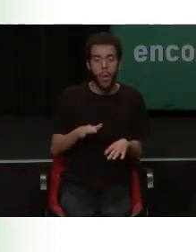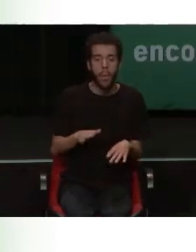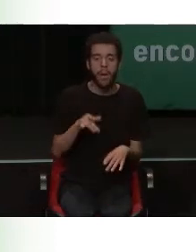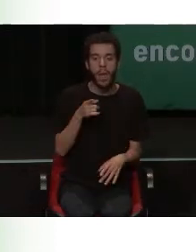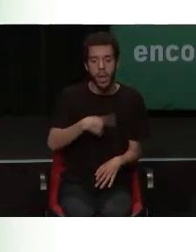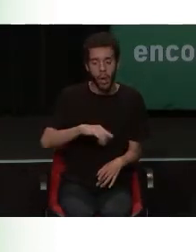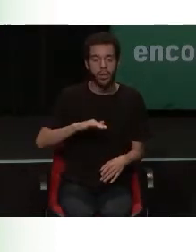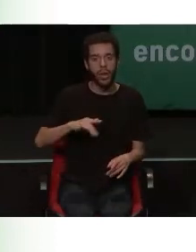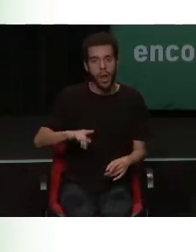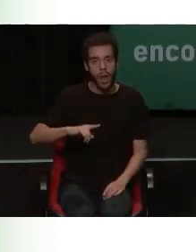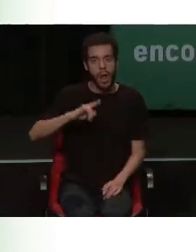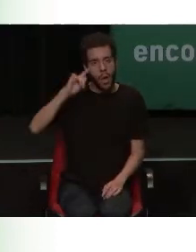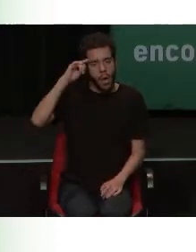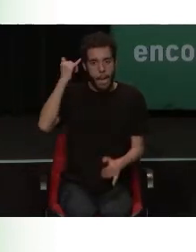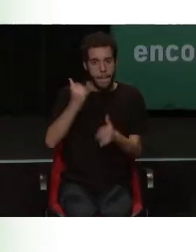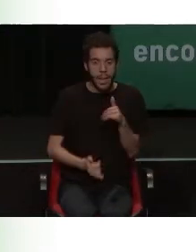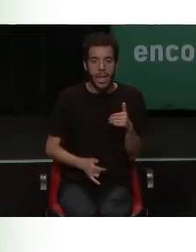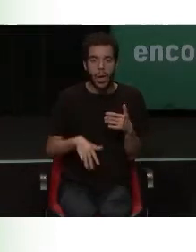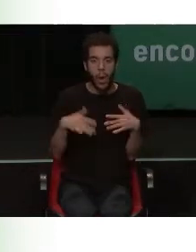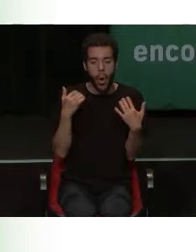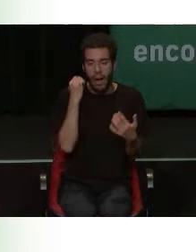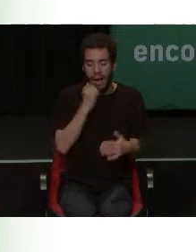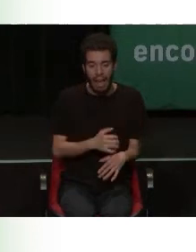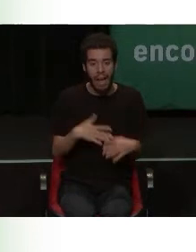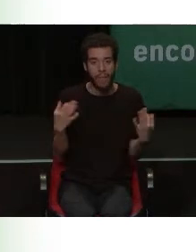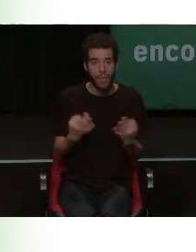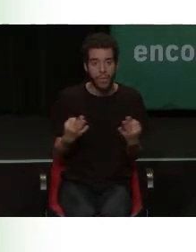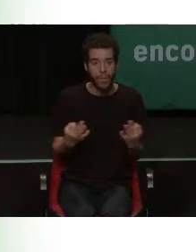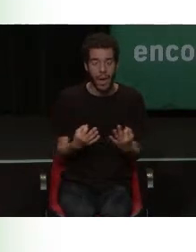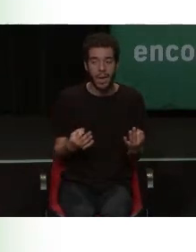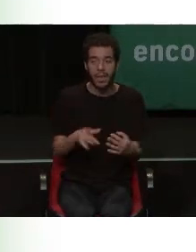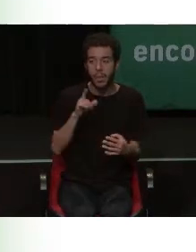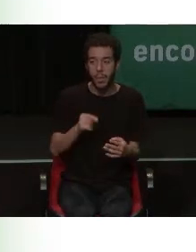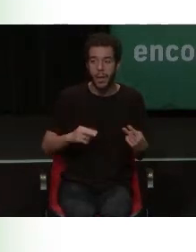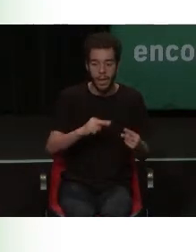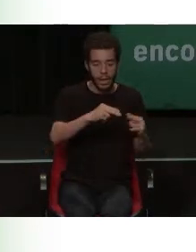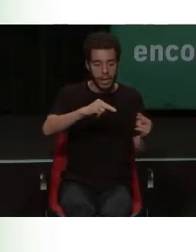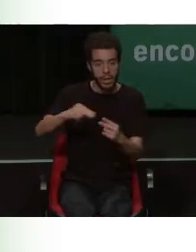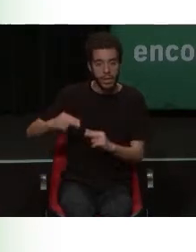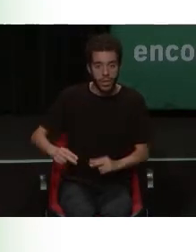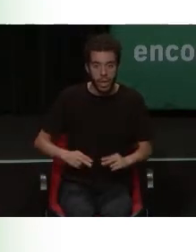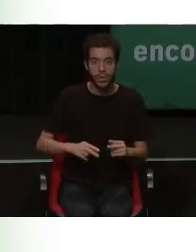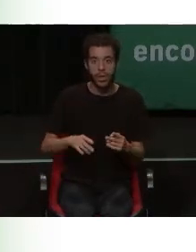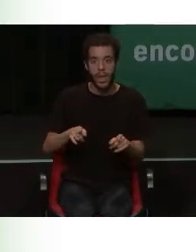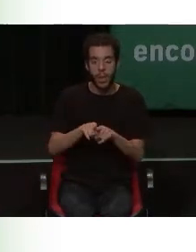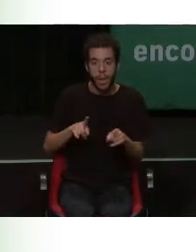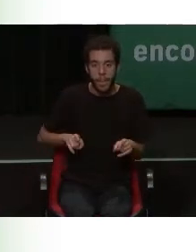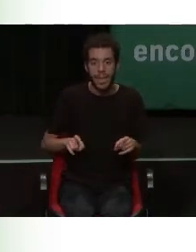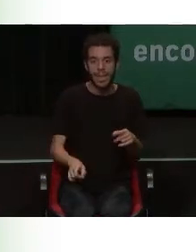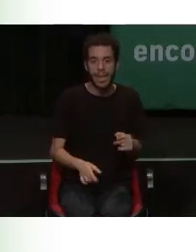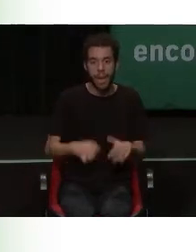consequências graves para esta partilha e que existe uma mobilidade, quer de genes de resistência, quer de